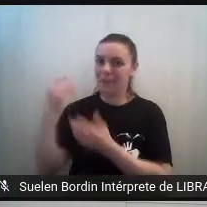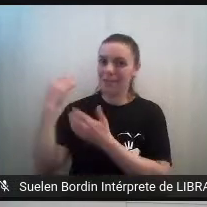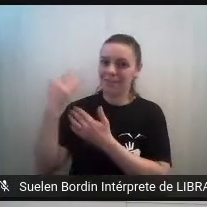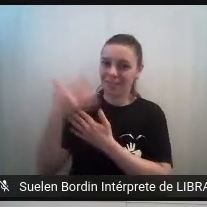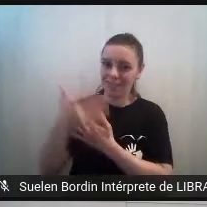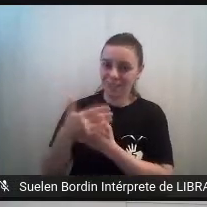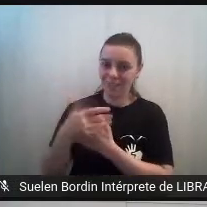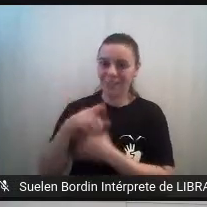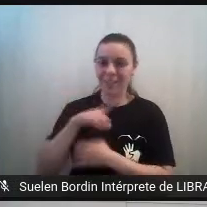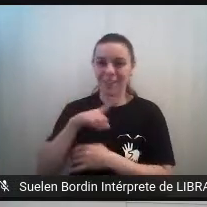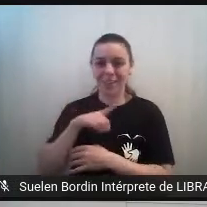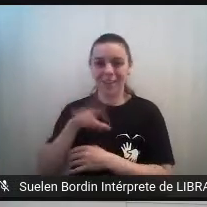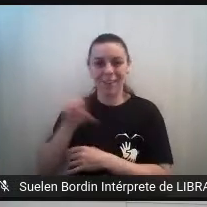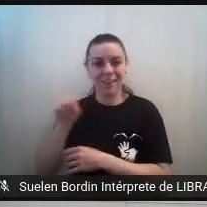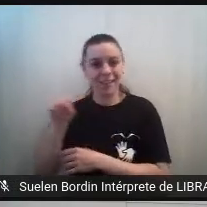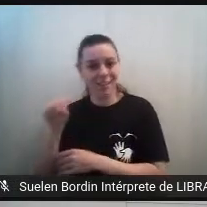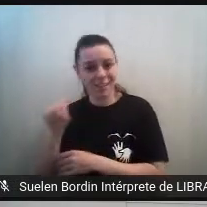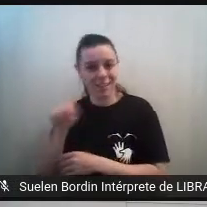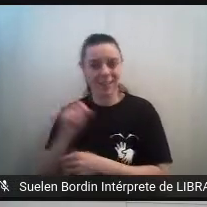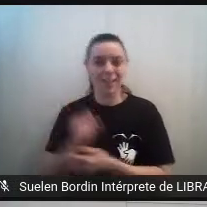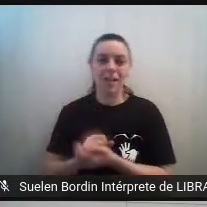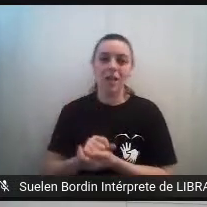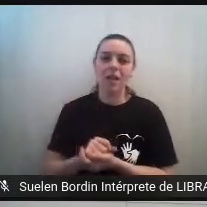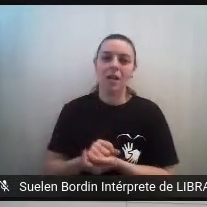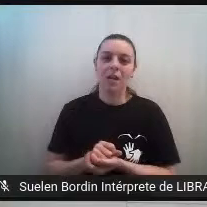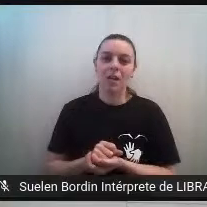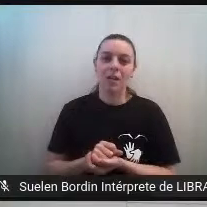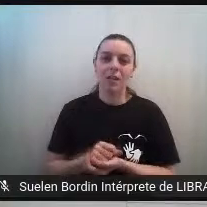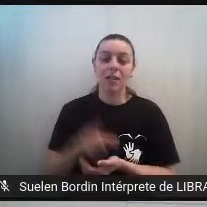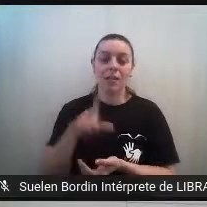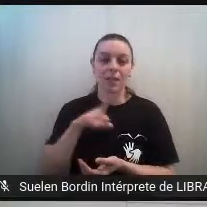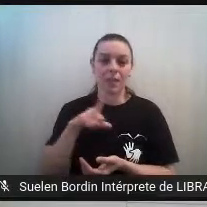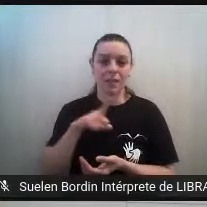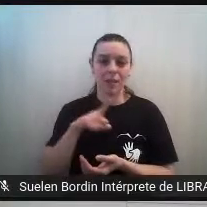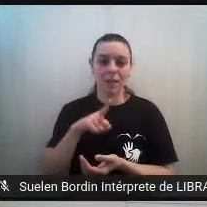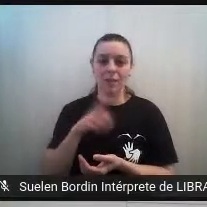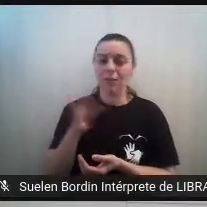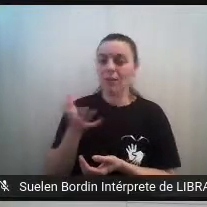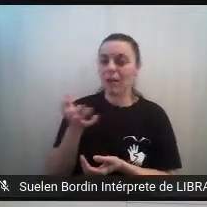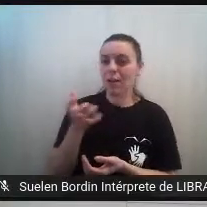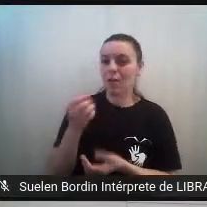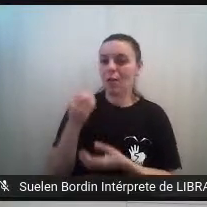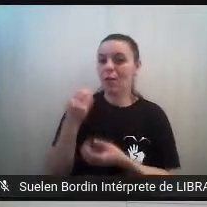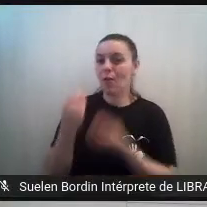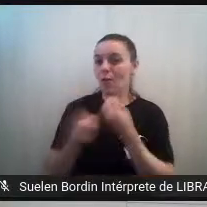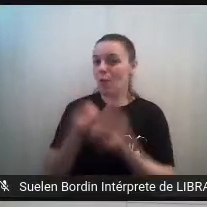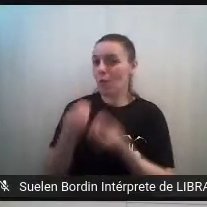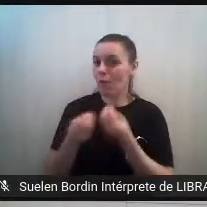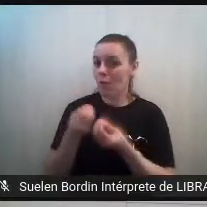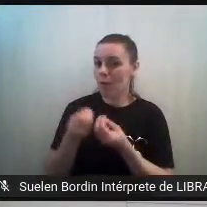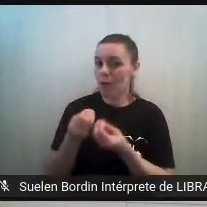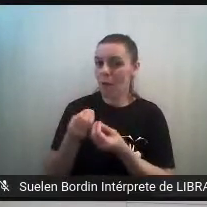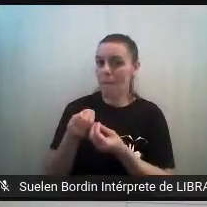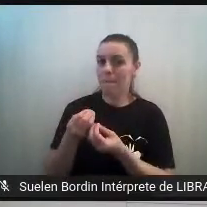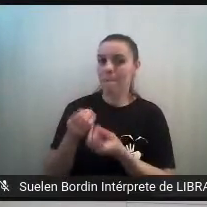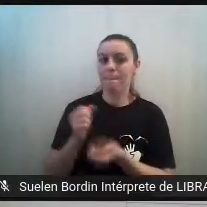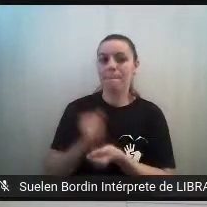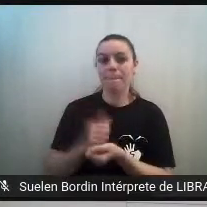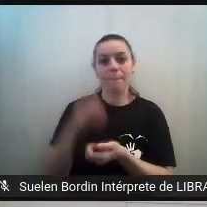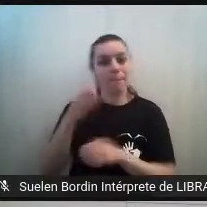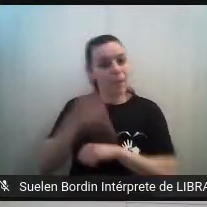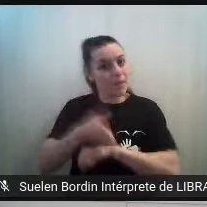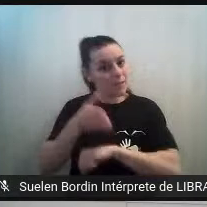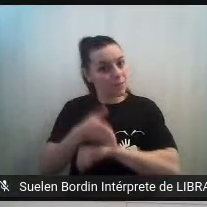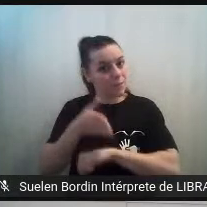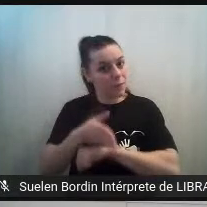canal. Então, eu acho que a gente queria que você contasse para a gente um pouquinho. O que é o POT? Como é que é participar do POT?